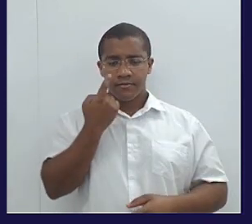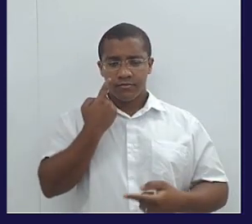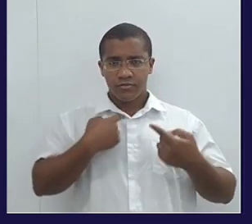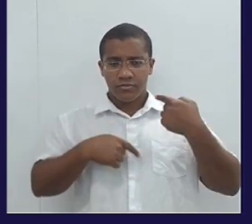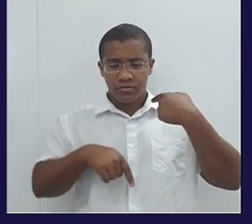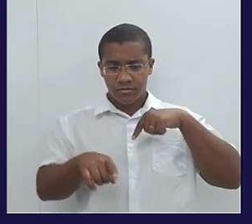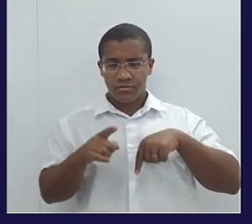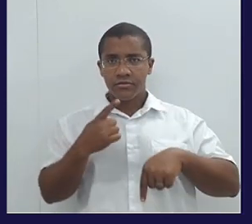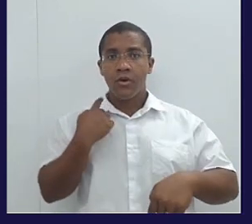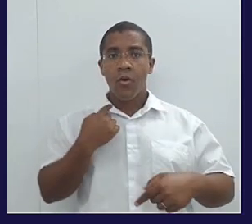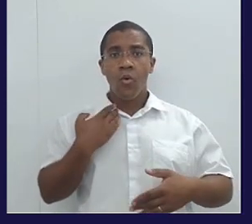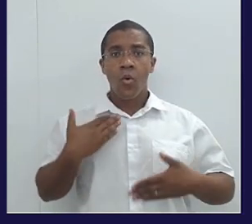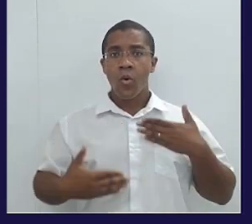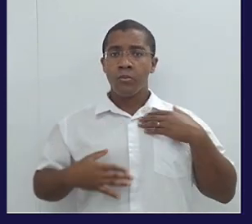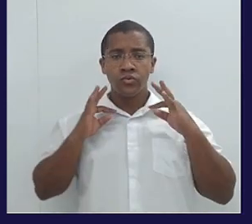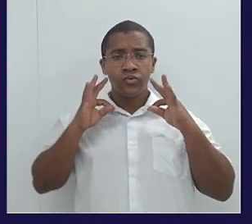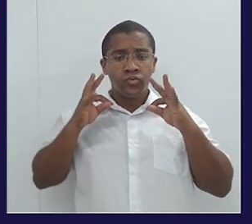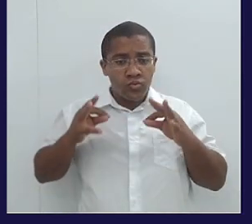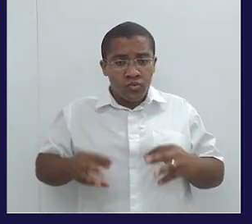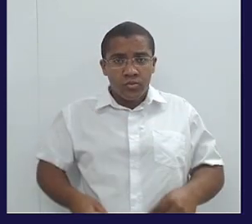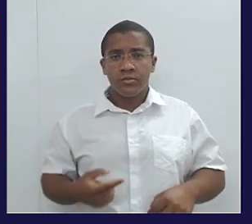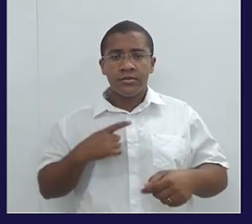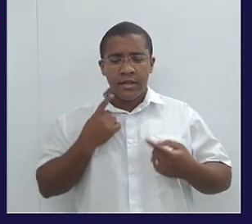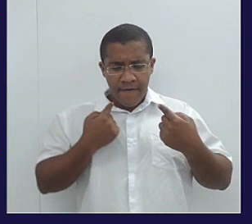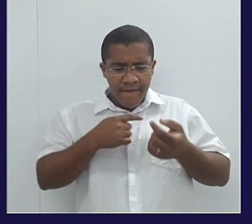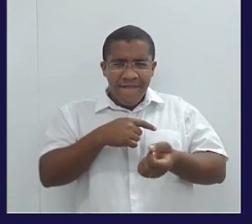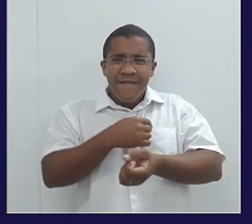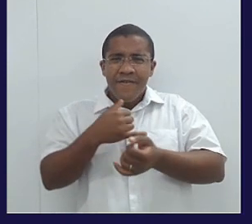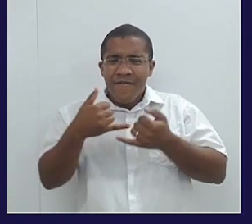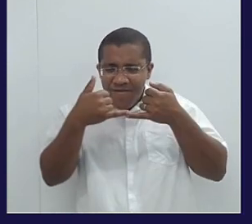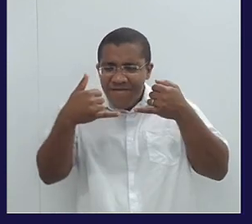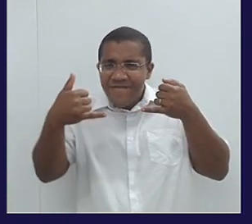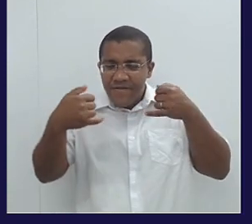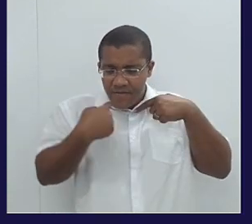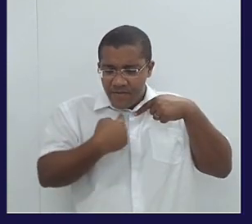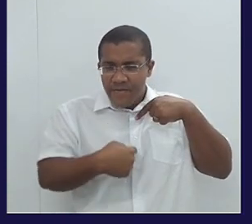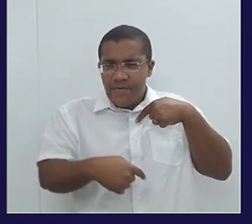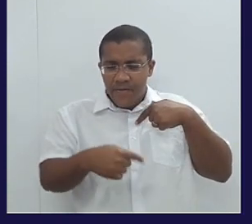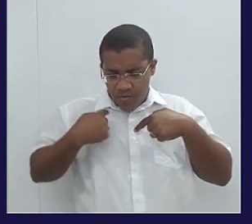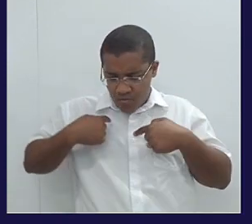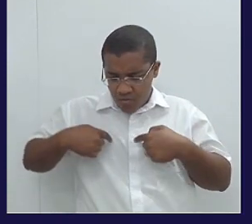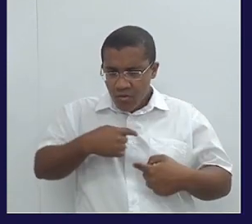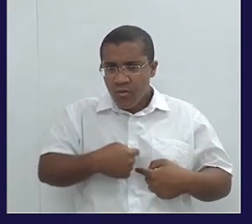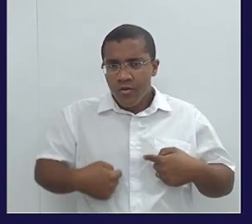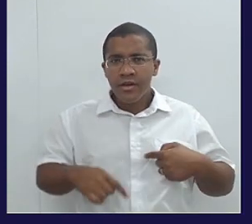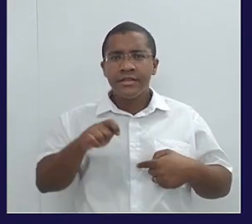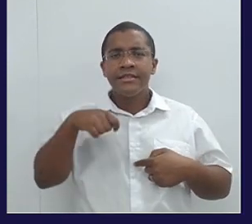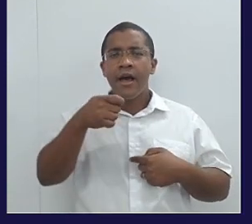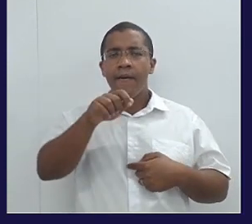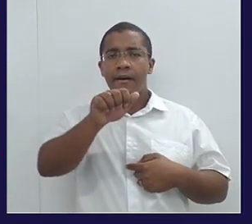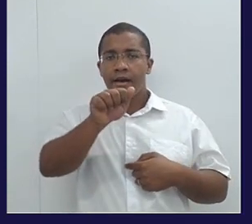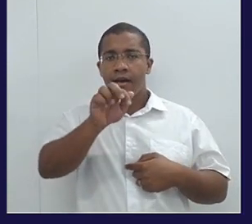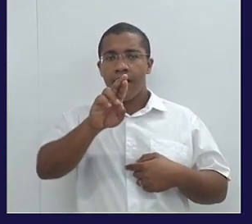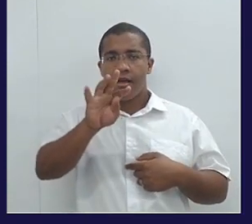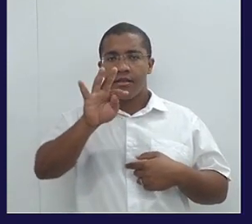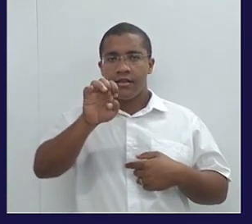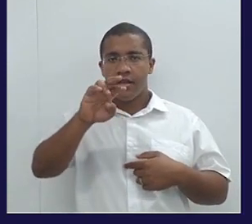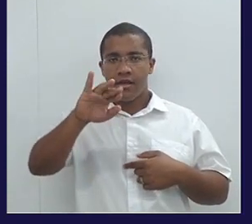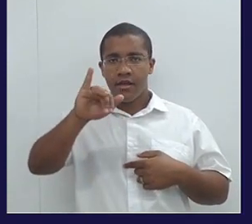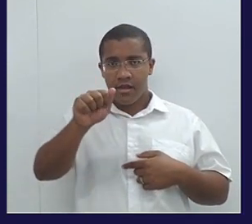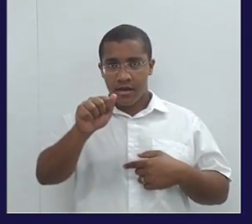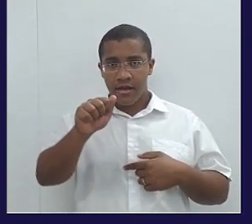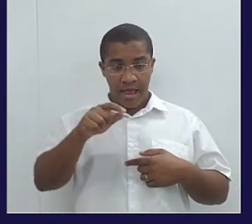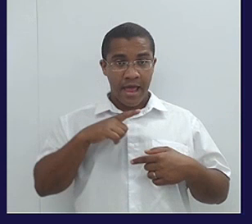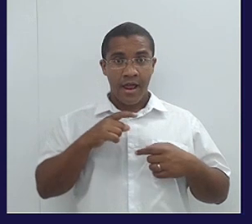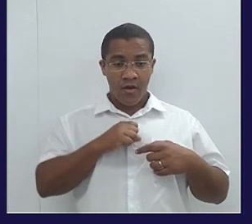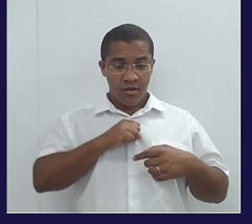por todo o corpo por meio de vasos que são denominados artérias. A força do sangue contra